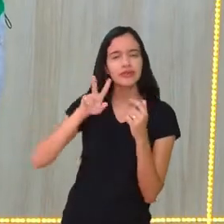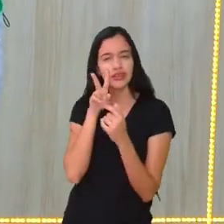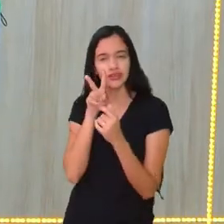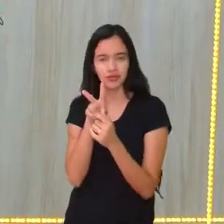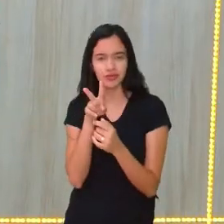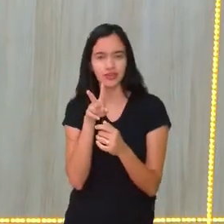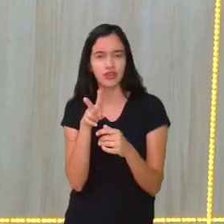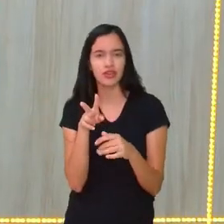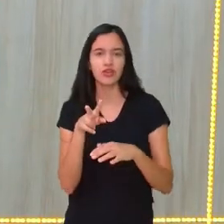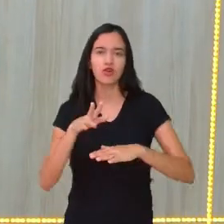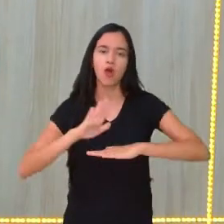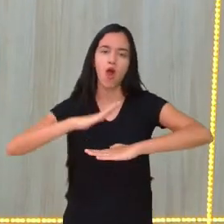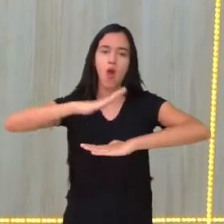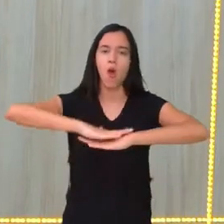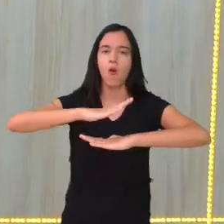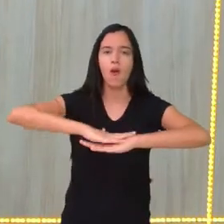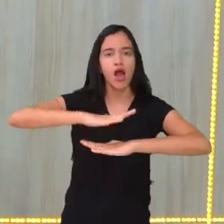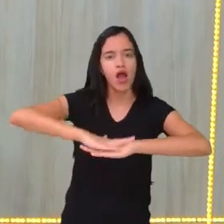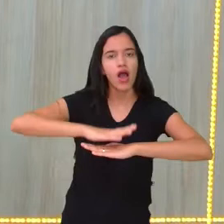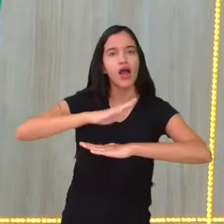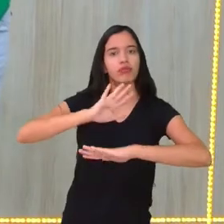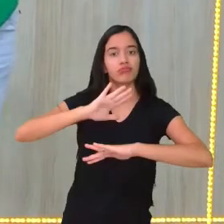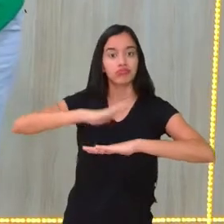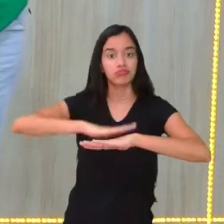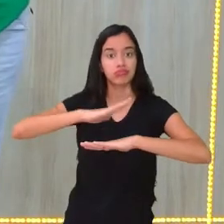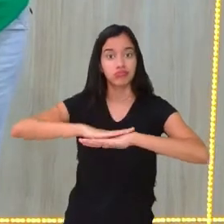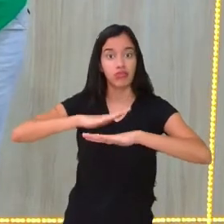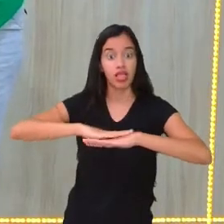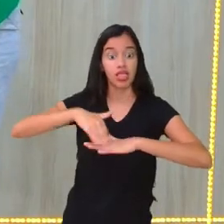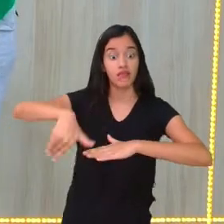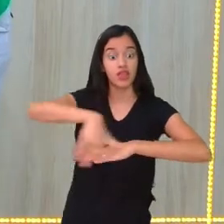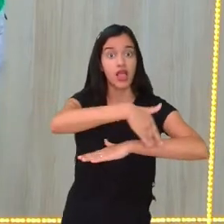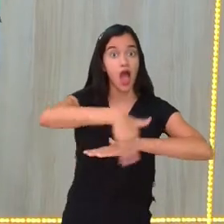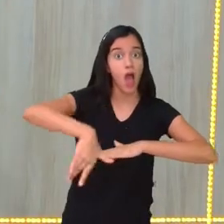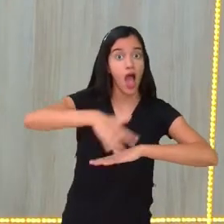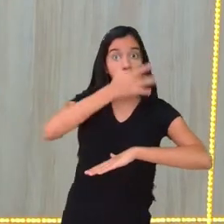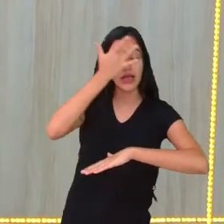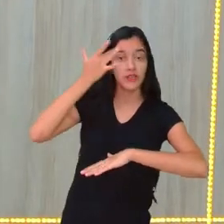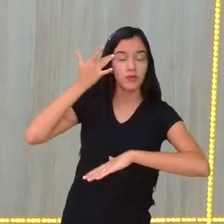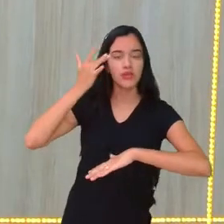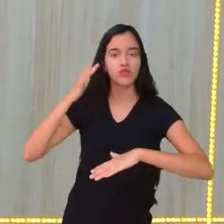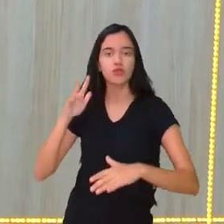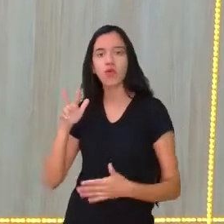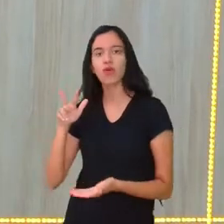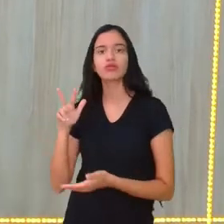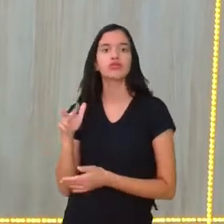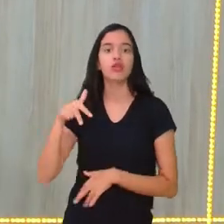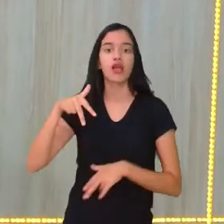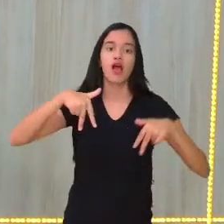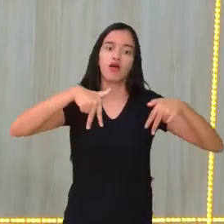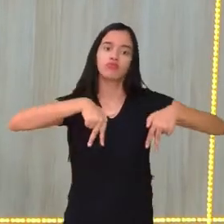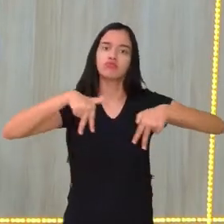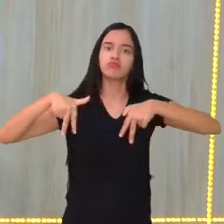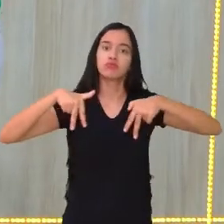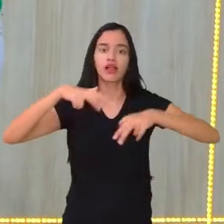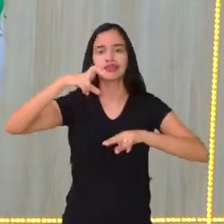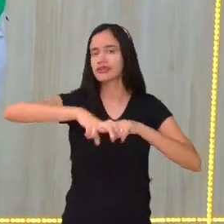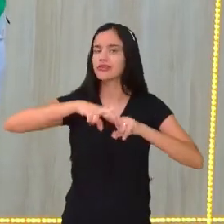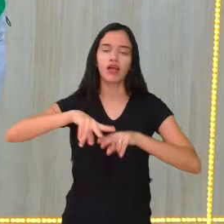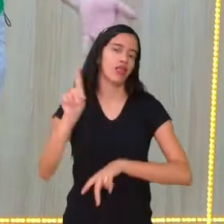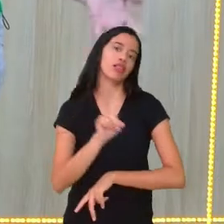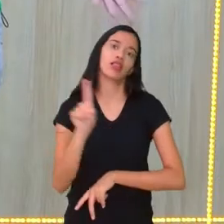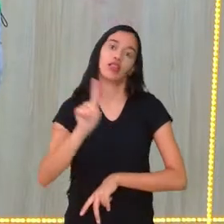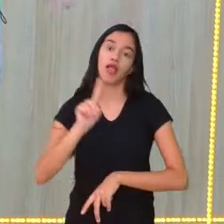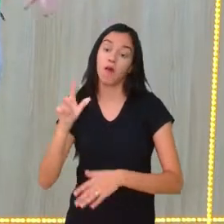os cenários, vocês viram que o palco ali estava na rua, as pessoas em pé, né, não tinha esse negócio de cadeira, assistia